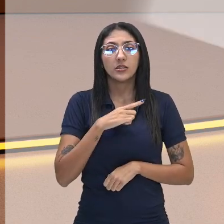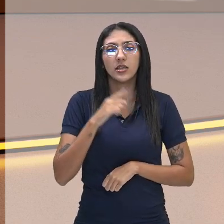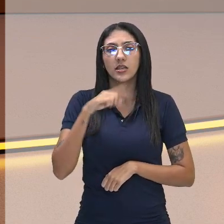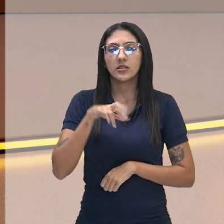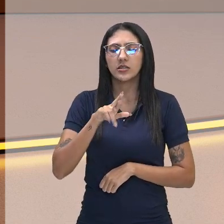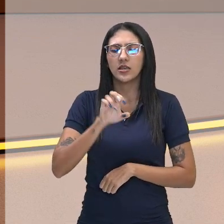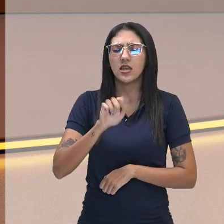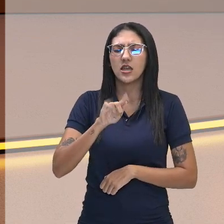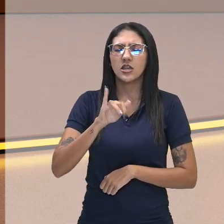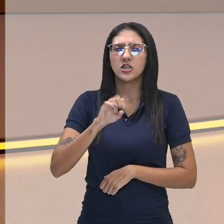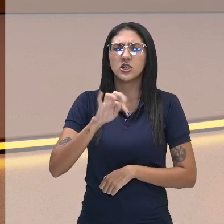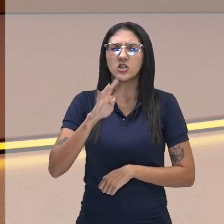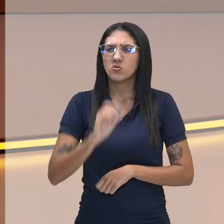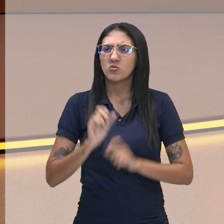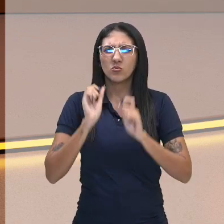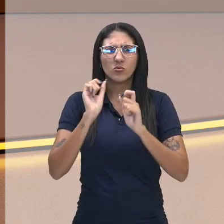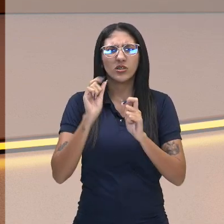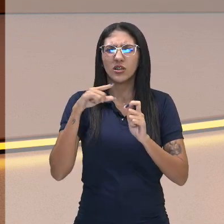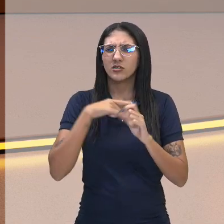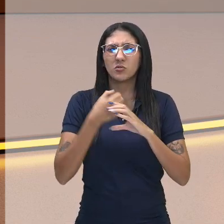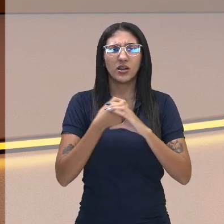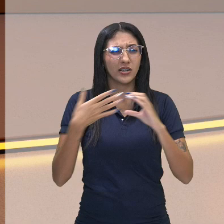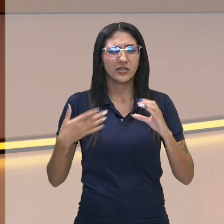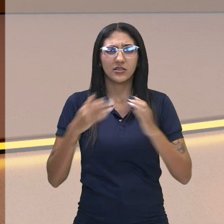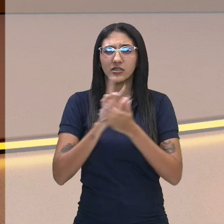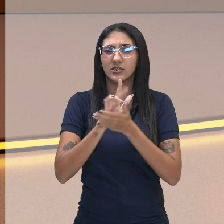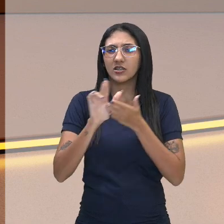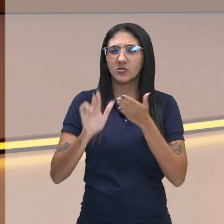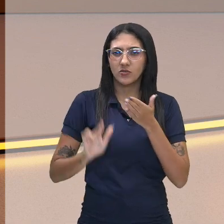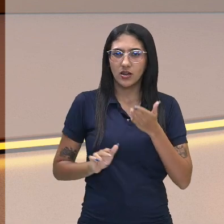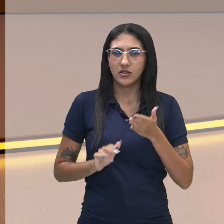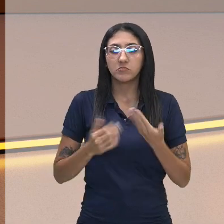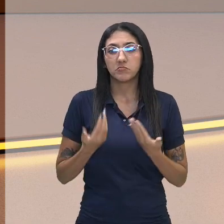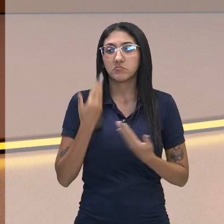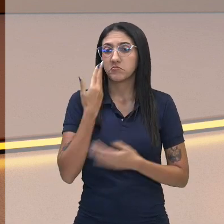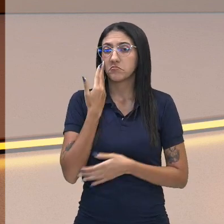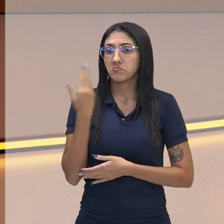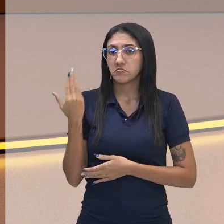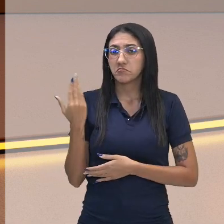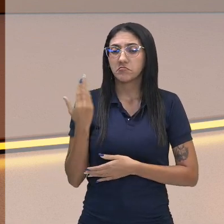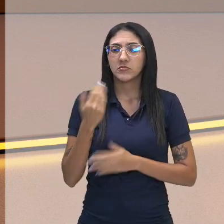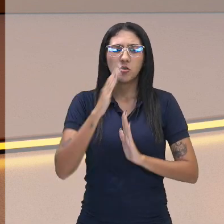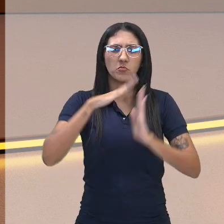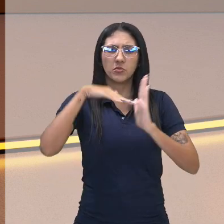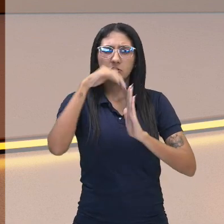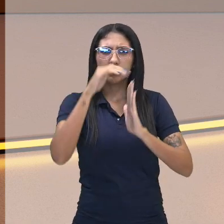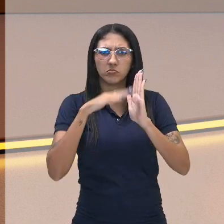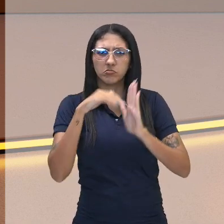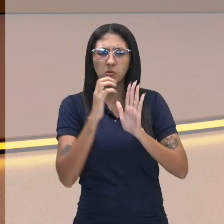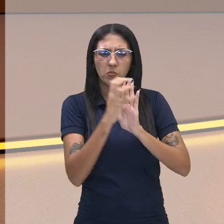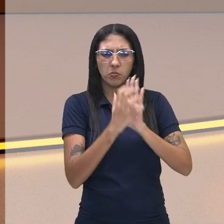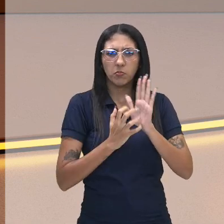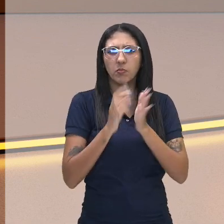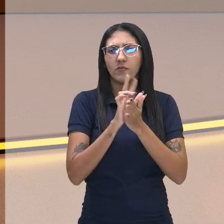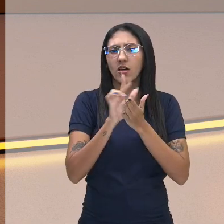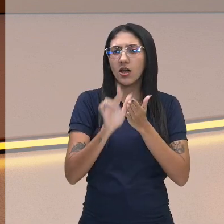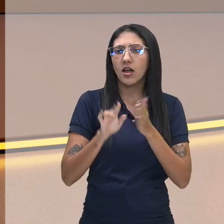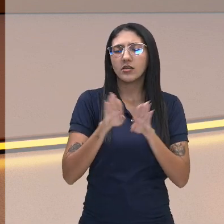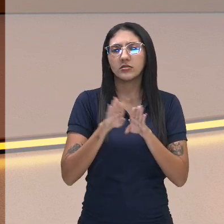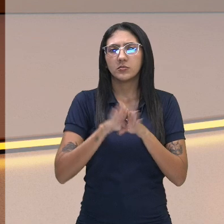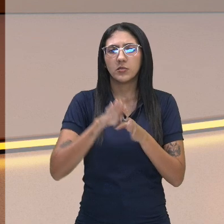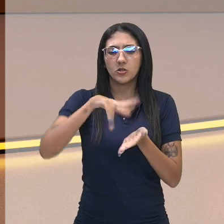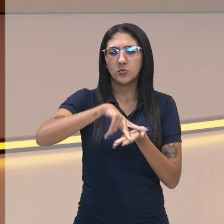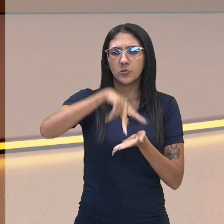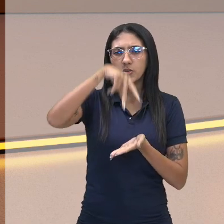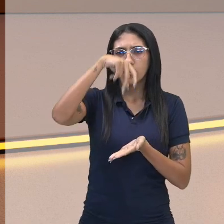históricos. E dentro desses registros temos as pinturas rupestres, as pirâmides